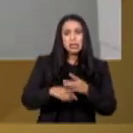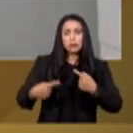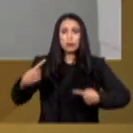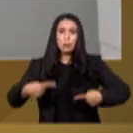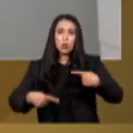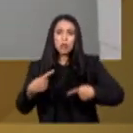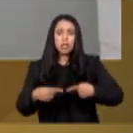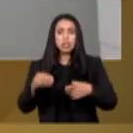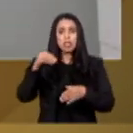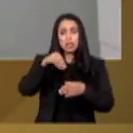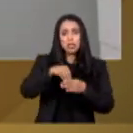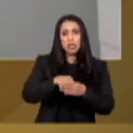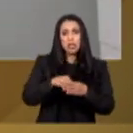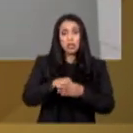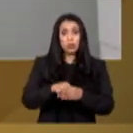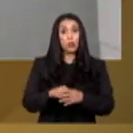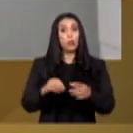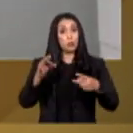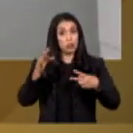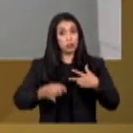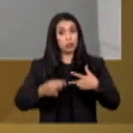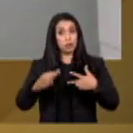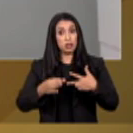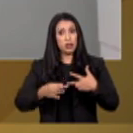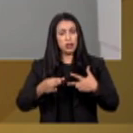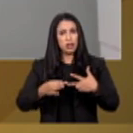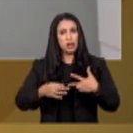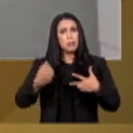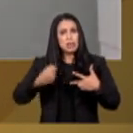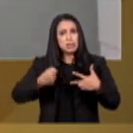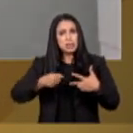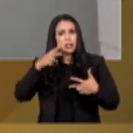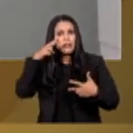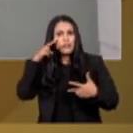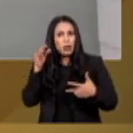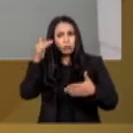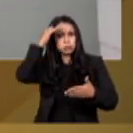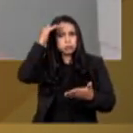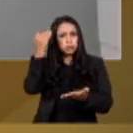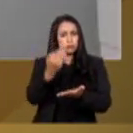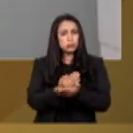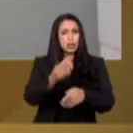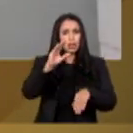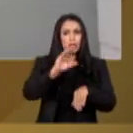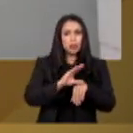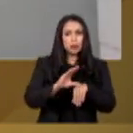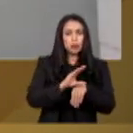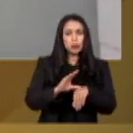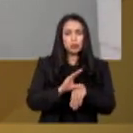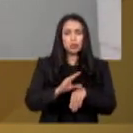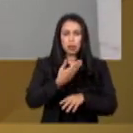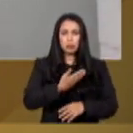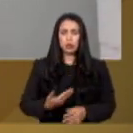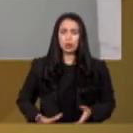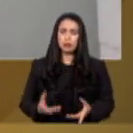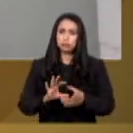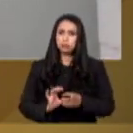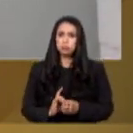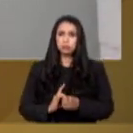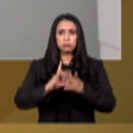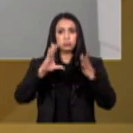o pedro poder judiciário se estruturar observando os princípios condicionais a termo contrato e republicano